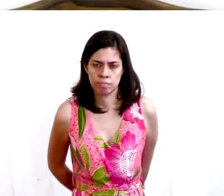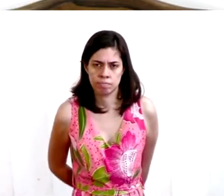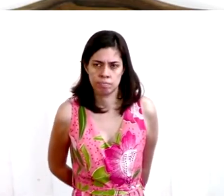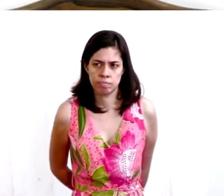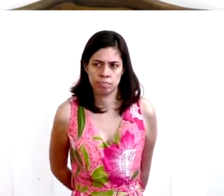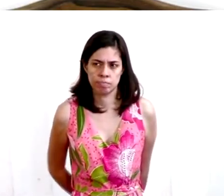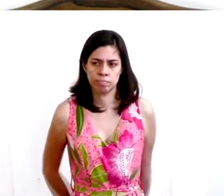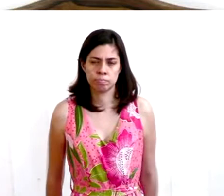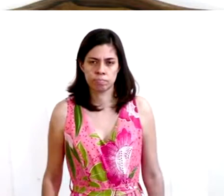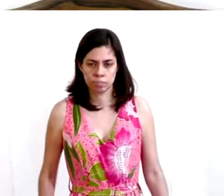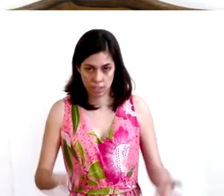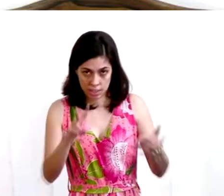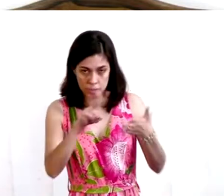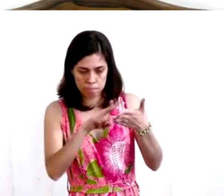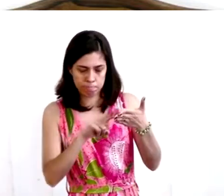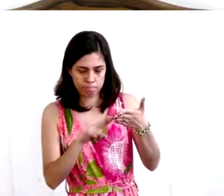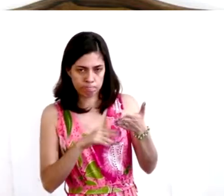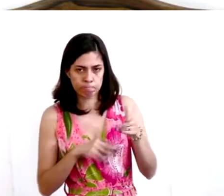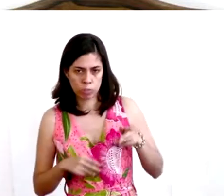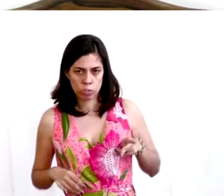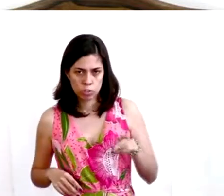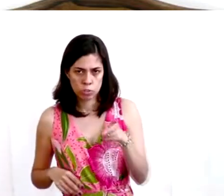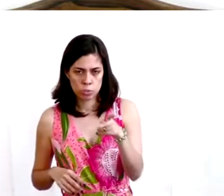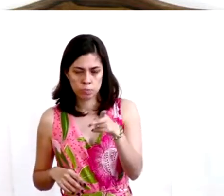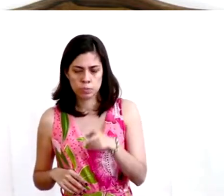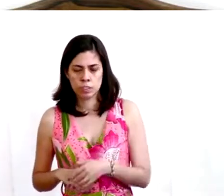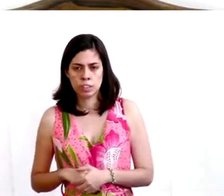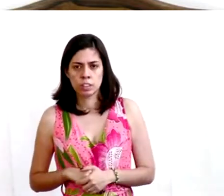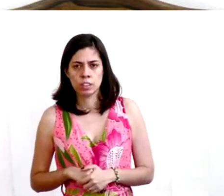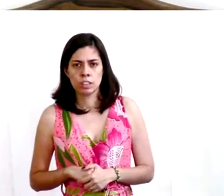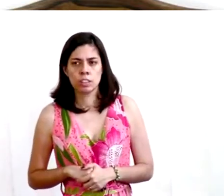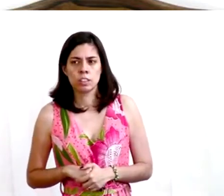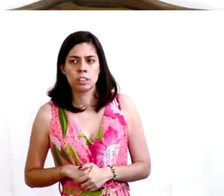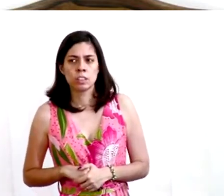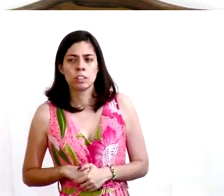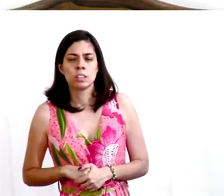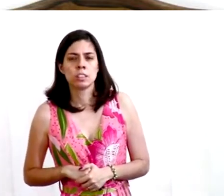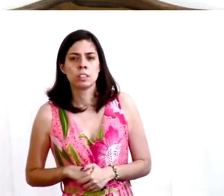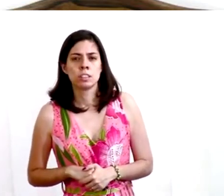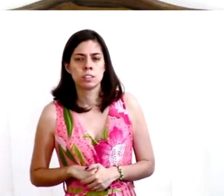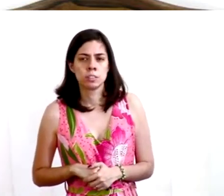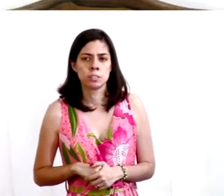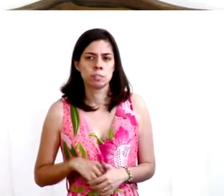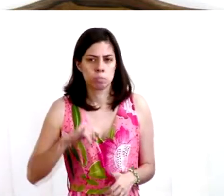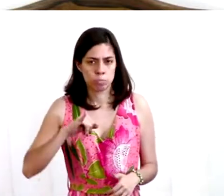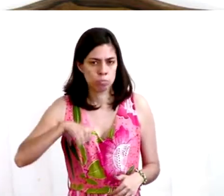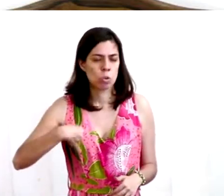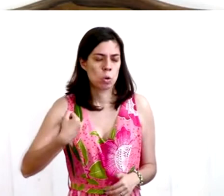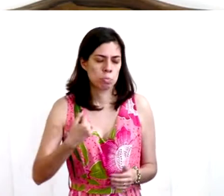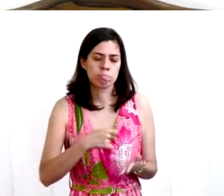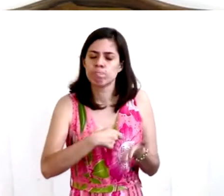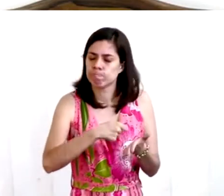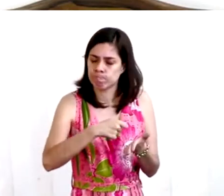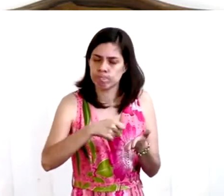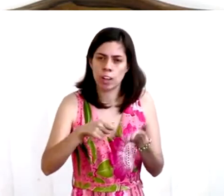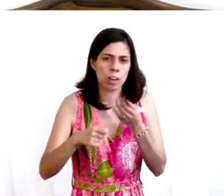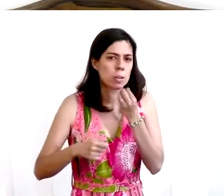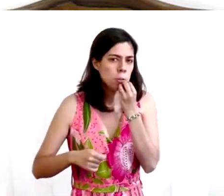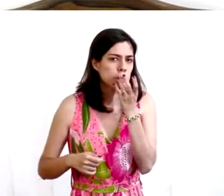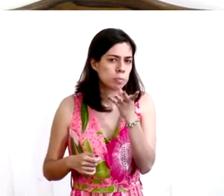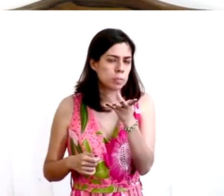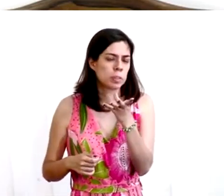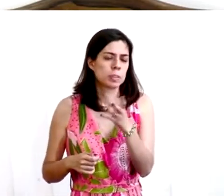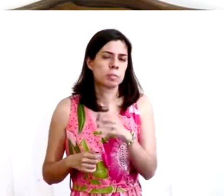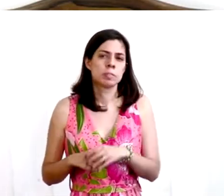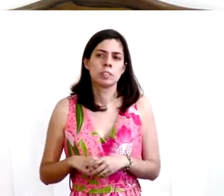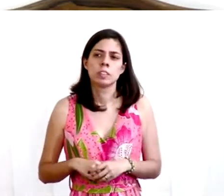final, belíssima como de costume em João. João escreve muito bem, João é maravilhoso na sua